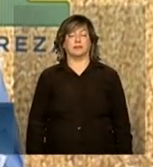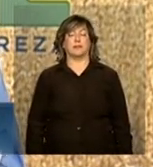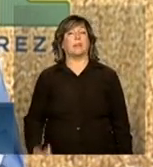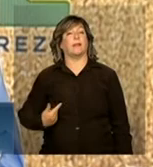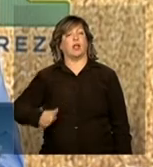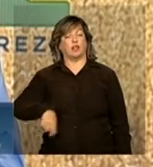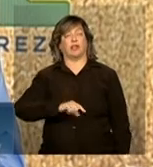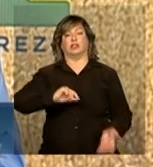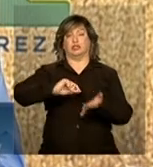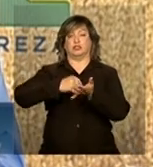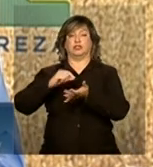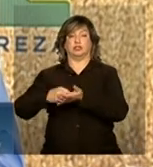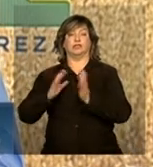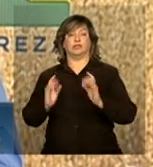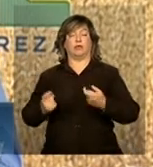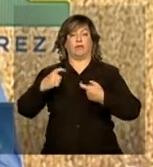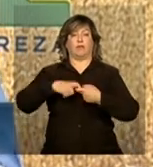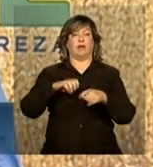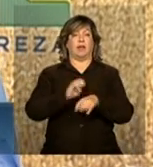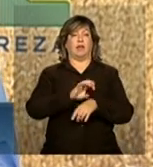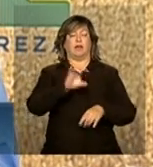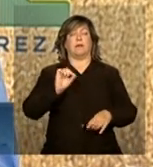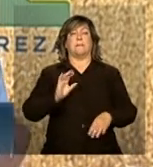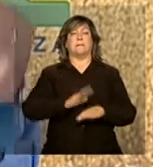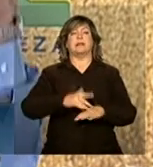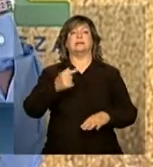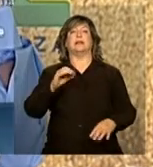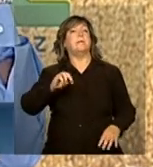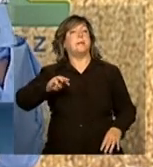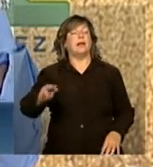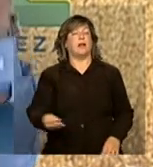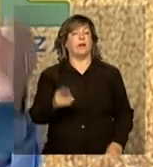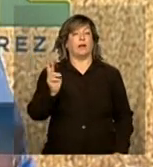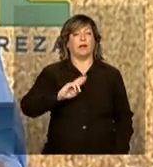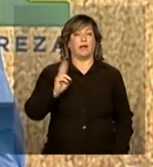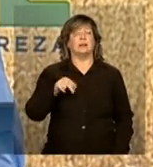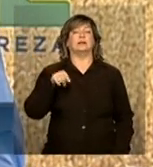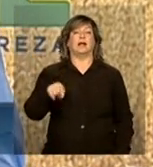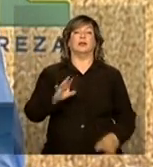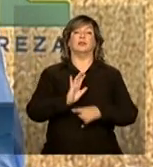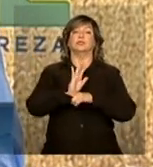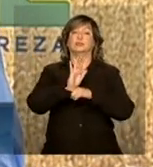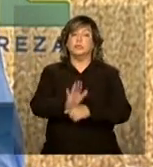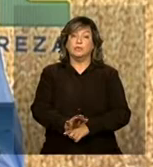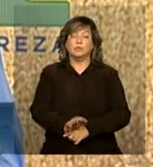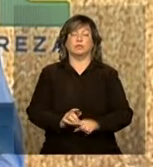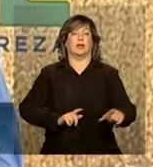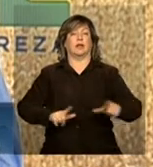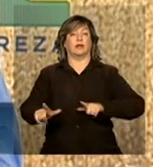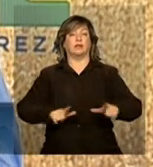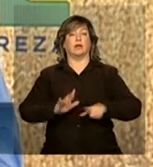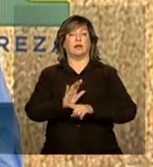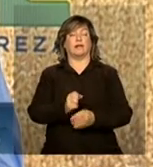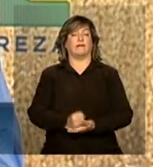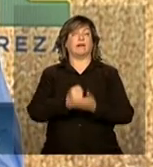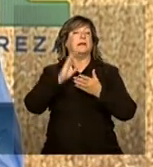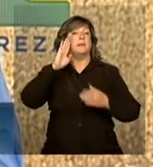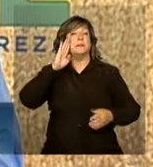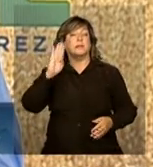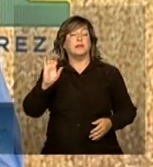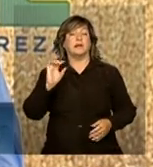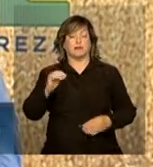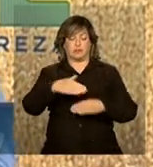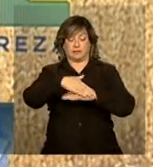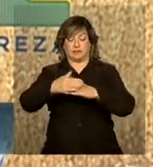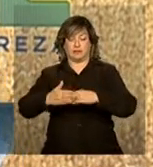Assinamos convênio com os estados no valor de mais de 70 milhões de reais, que viabilizaram ações de defesa, sobretudo nas regiões de